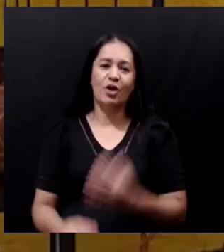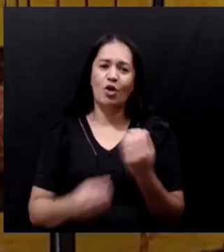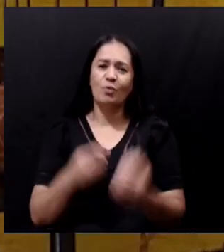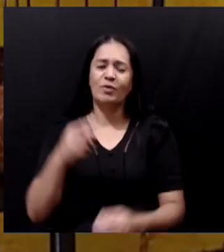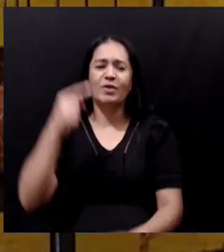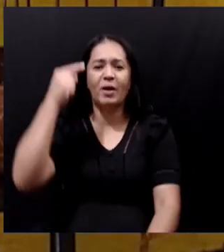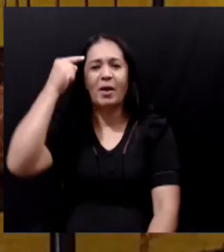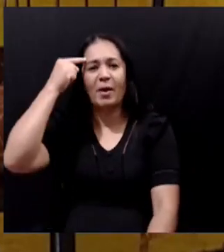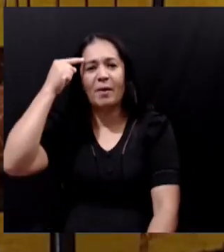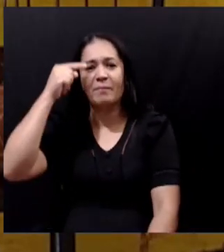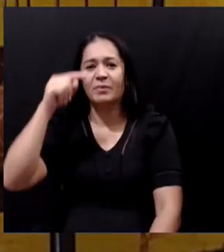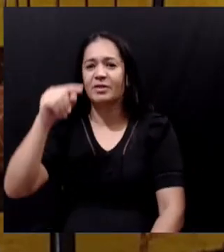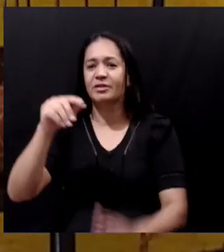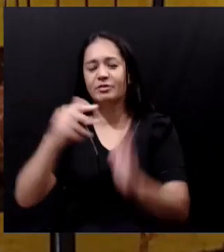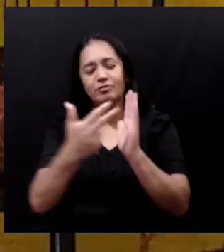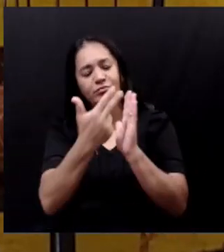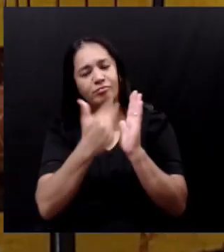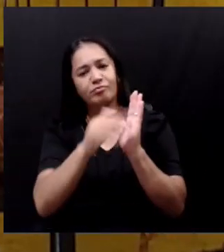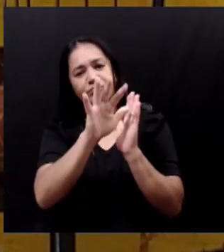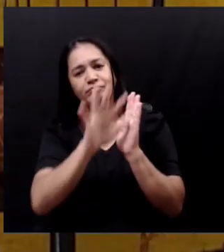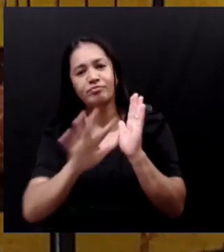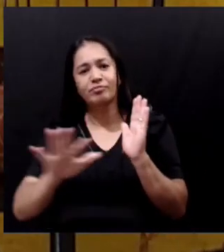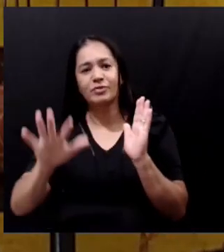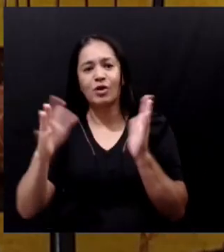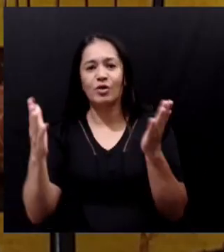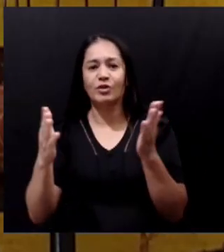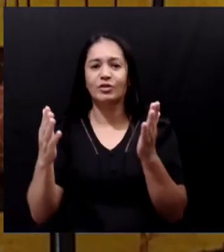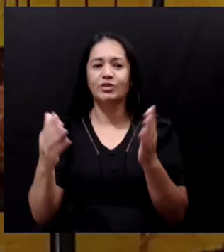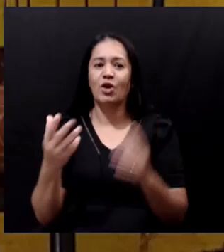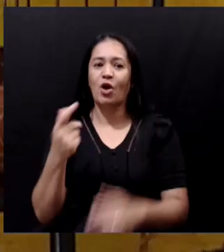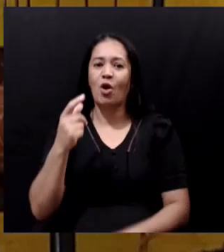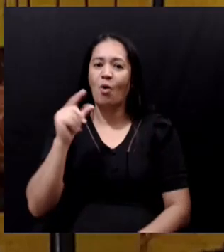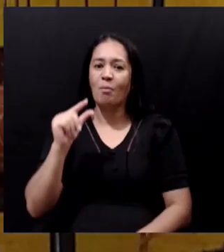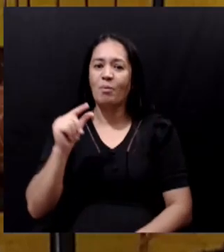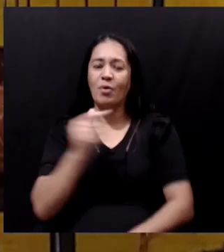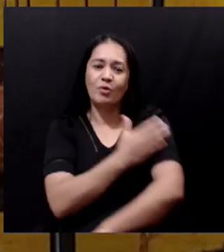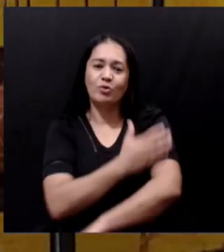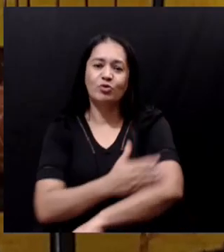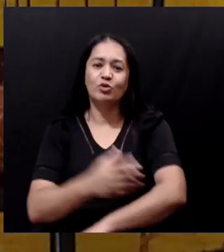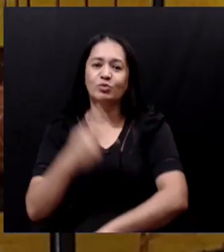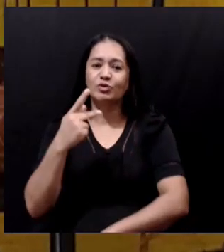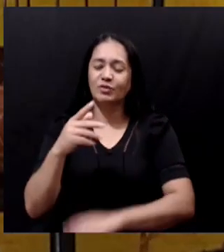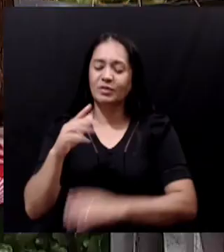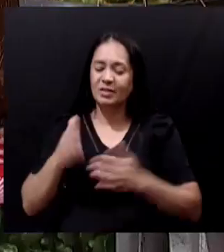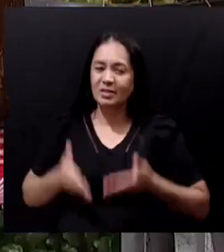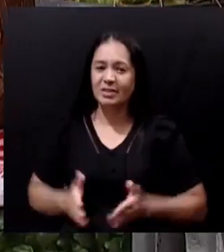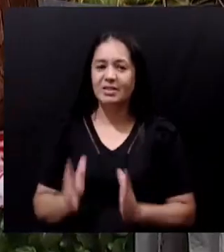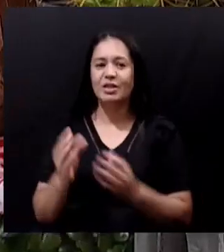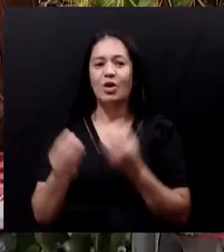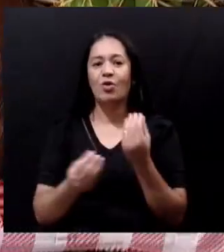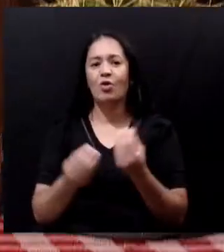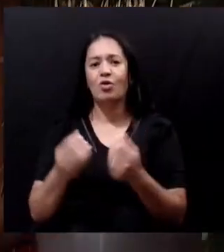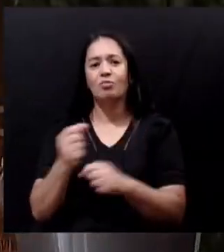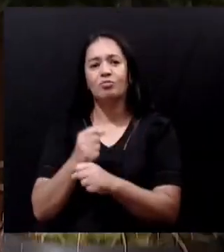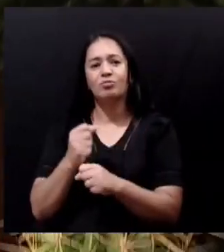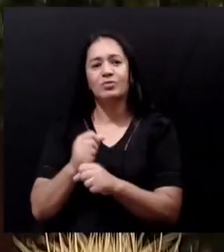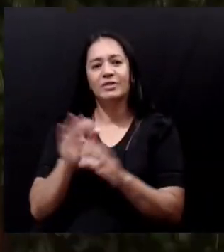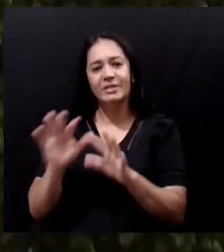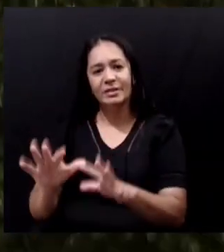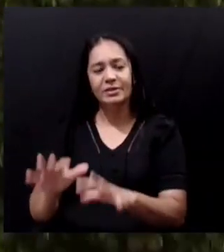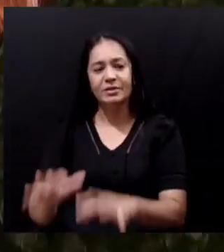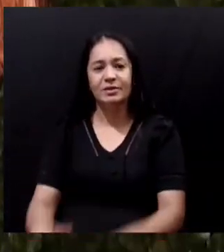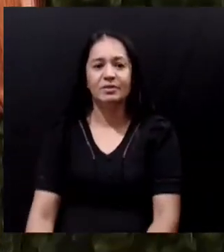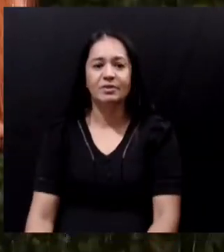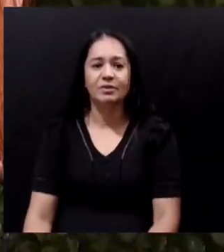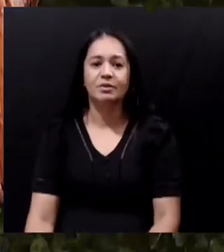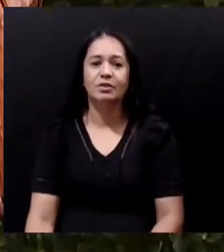desse espaço que traz um pouco da tradição de onde vocês dois nasceram? Como que foi construir isso? Quando a gente